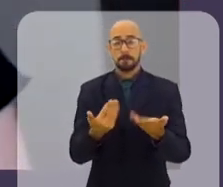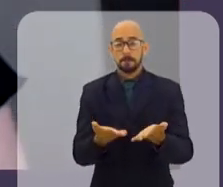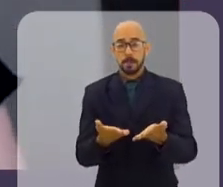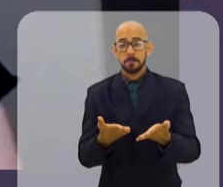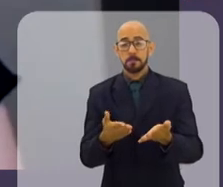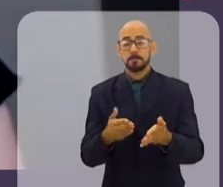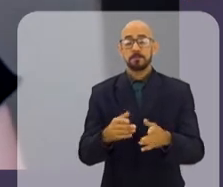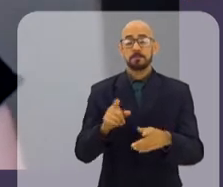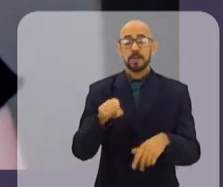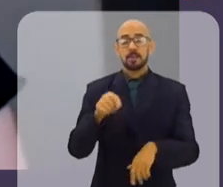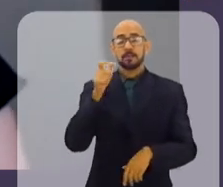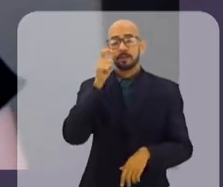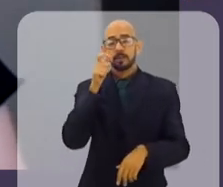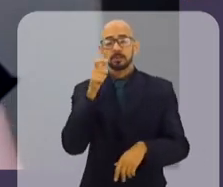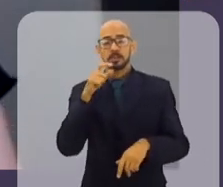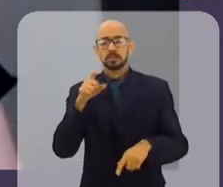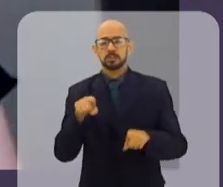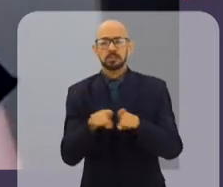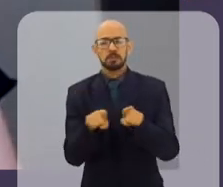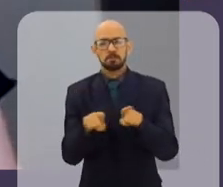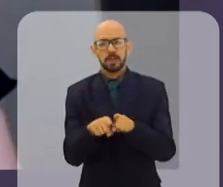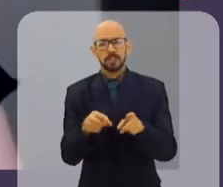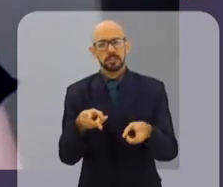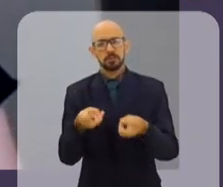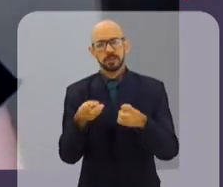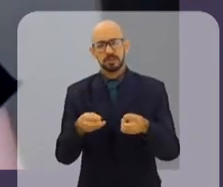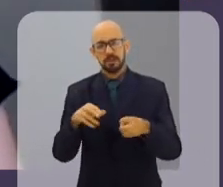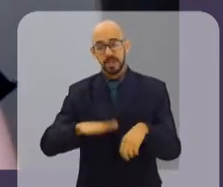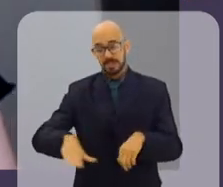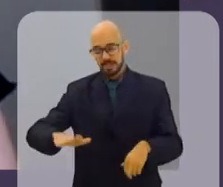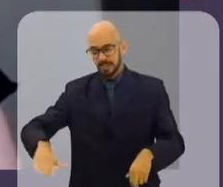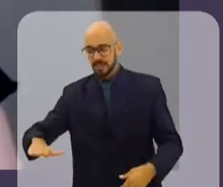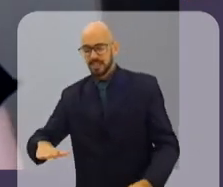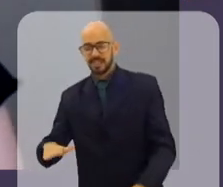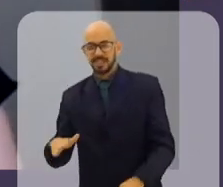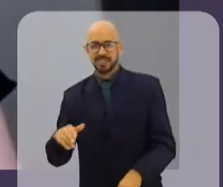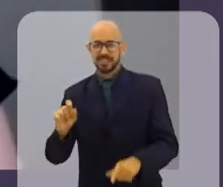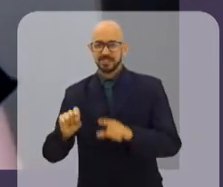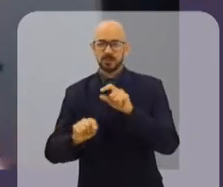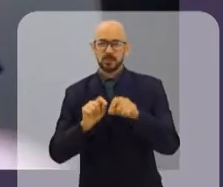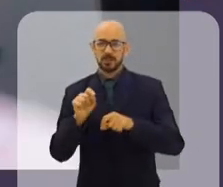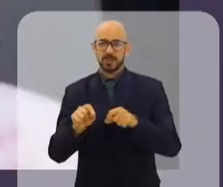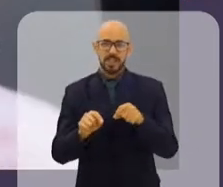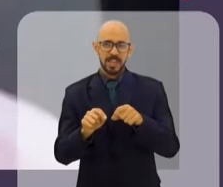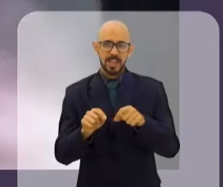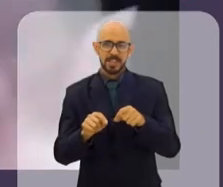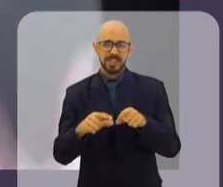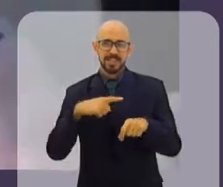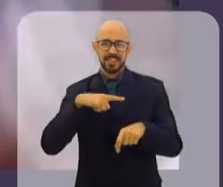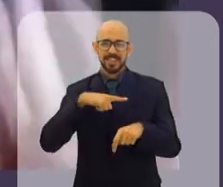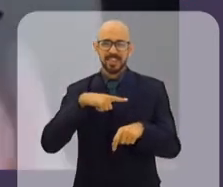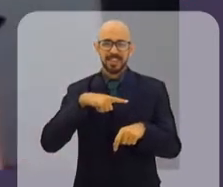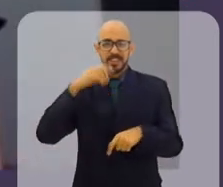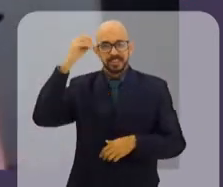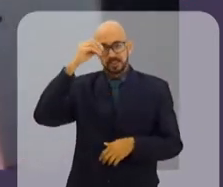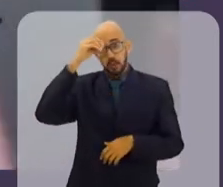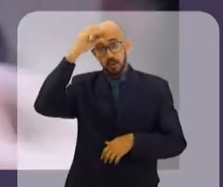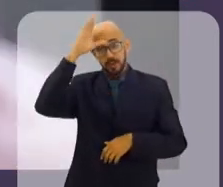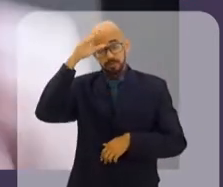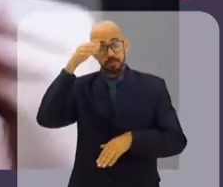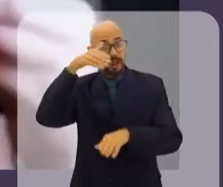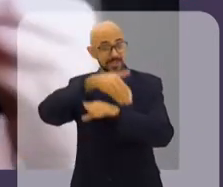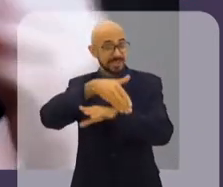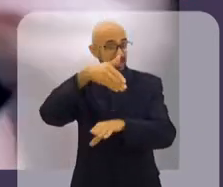Mas como é interessante ver agora que talvez as nossas crianças já vão ter essa propriedade de já chegar talvez